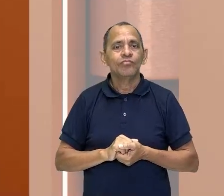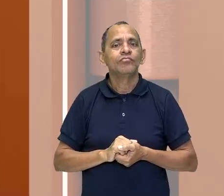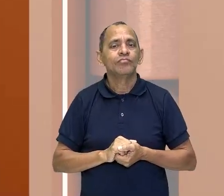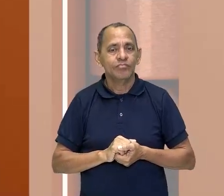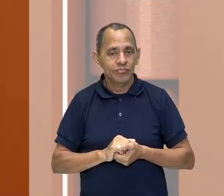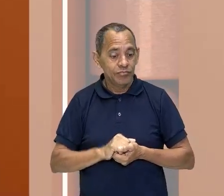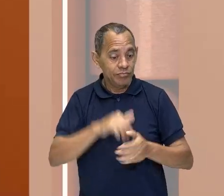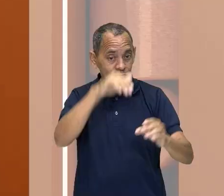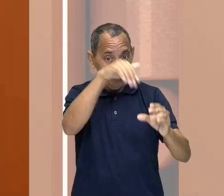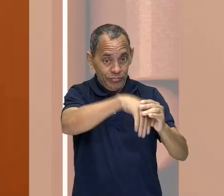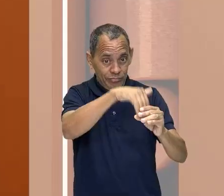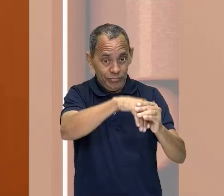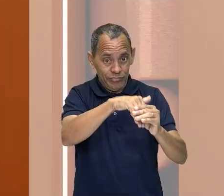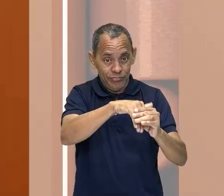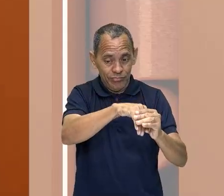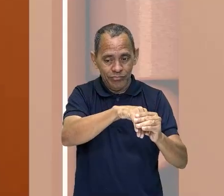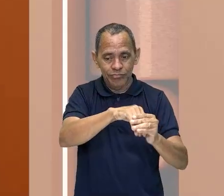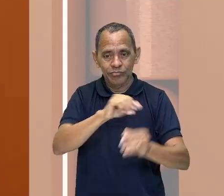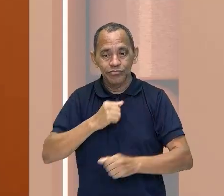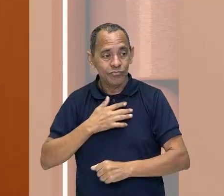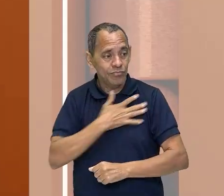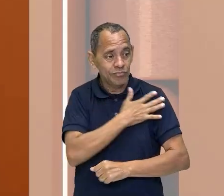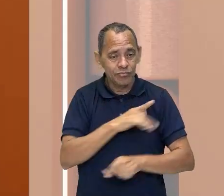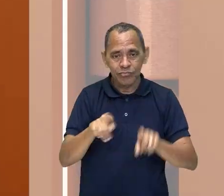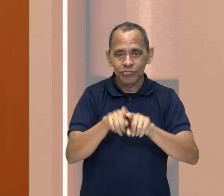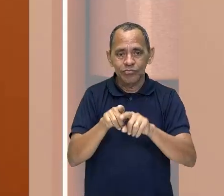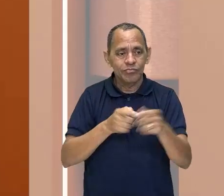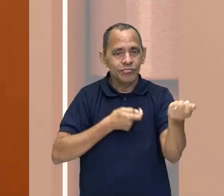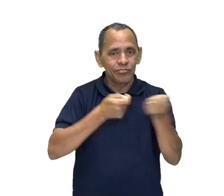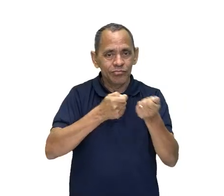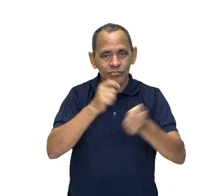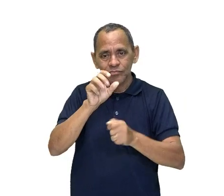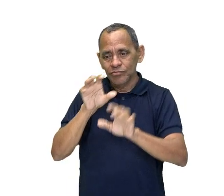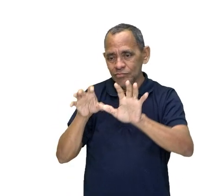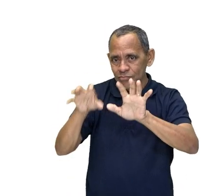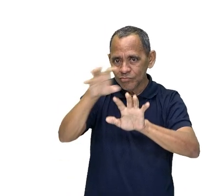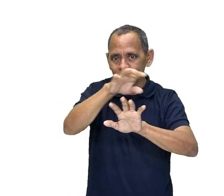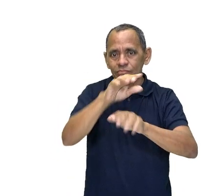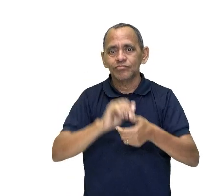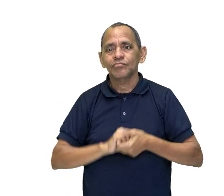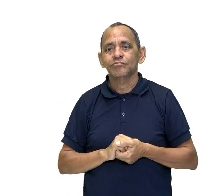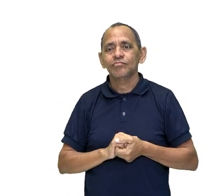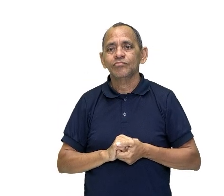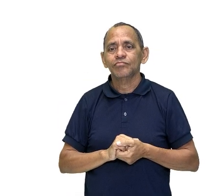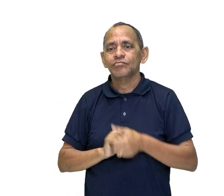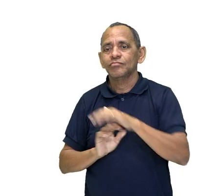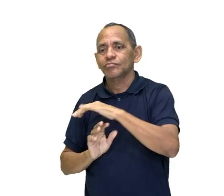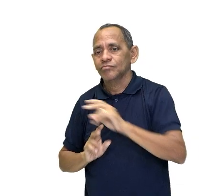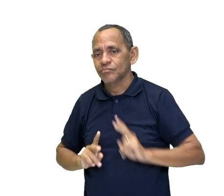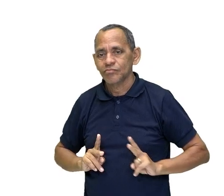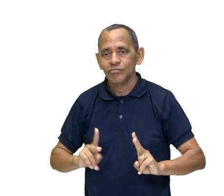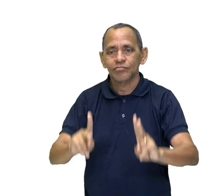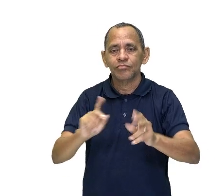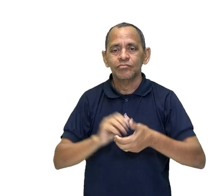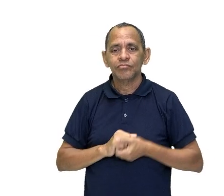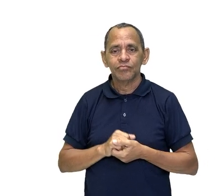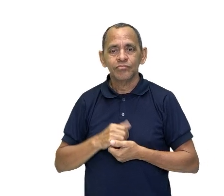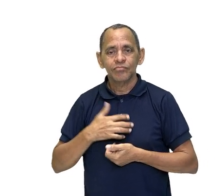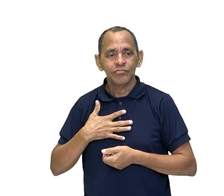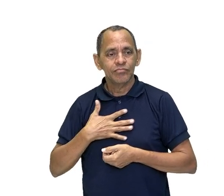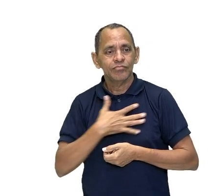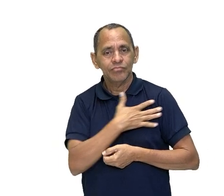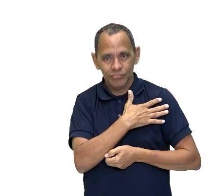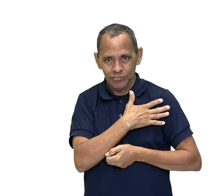melhor, que controlava aquela região. Vamos adiante. Em relação ao coronelismo, professor, na